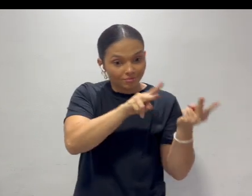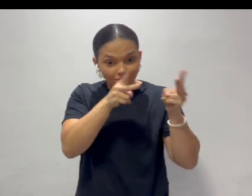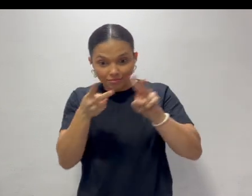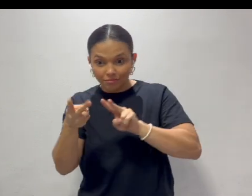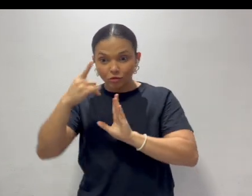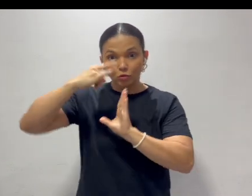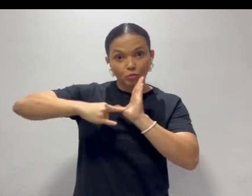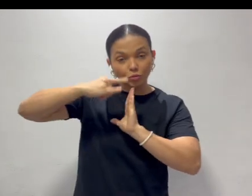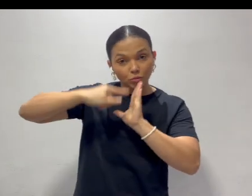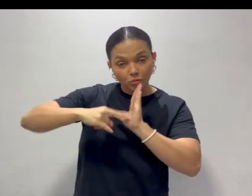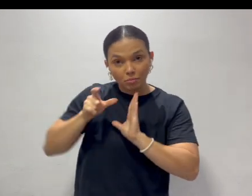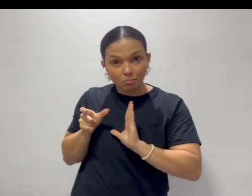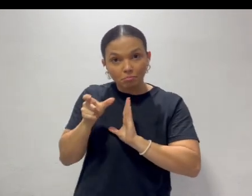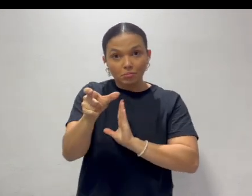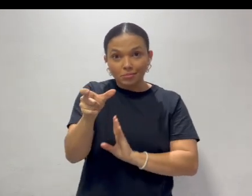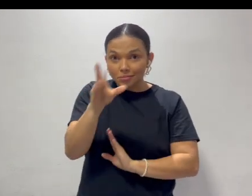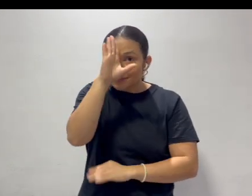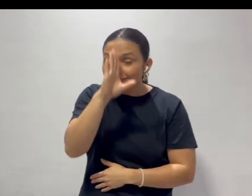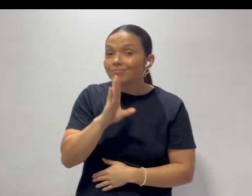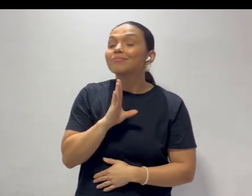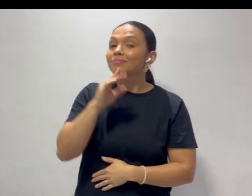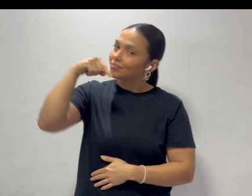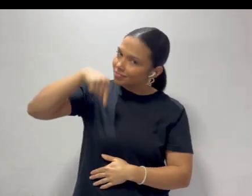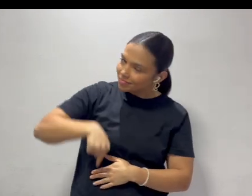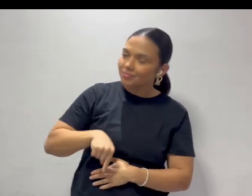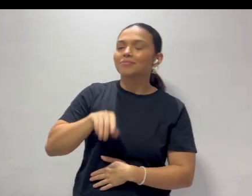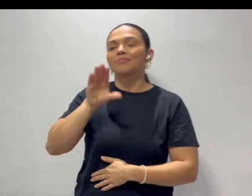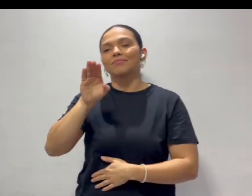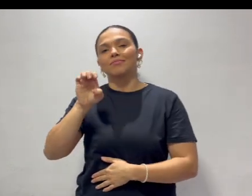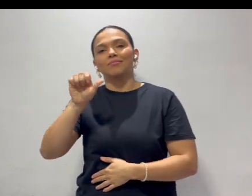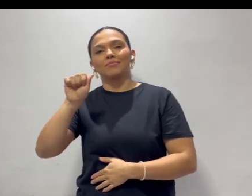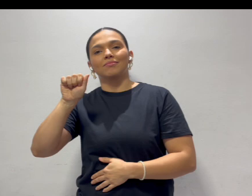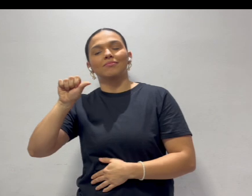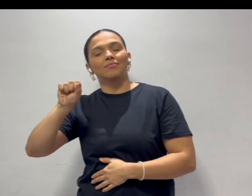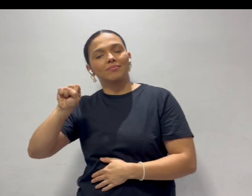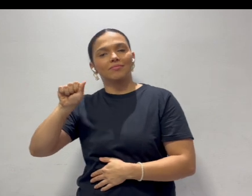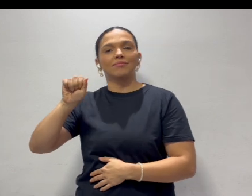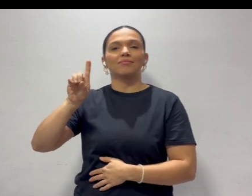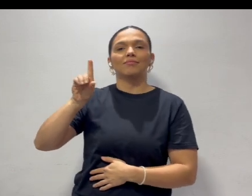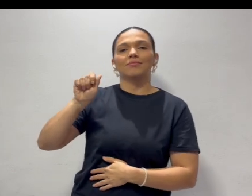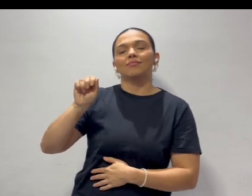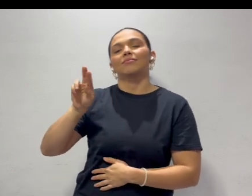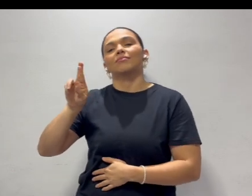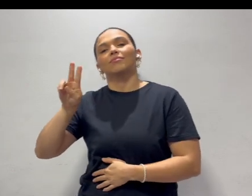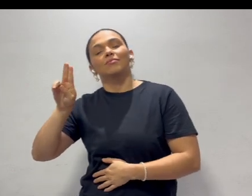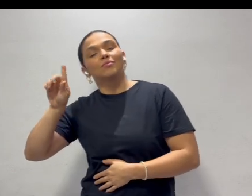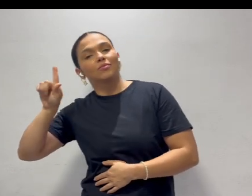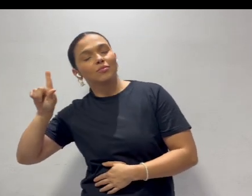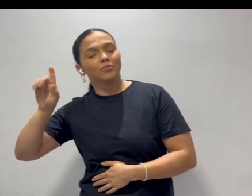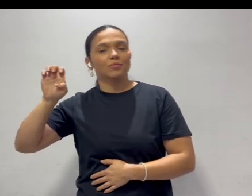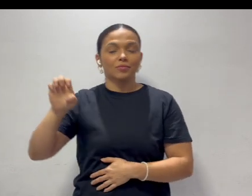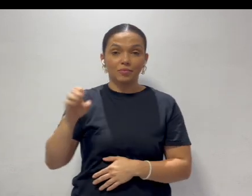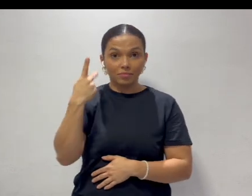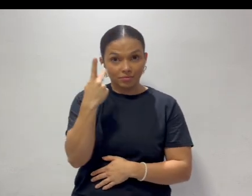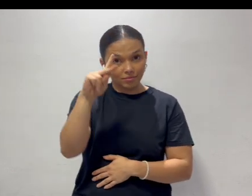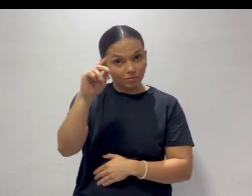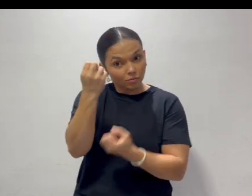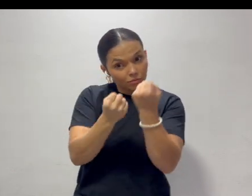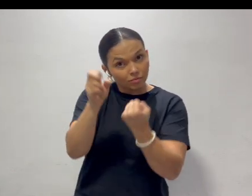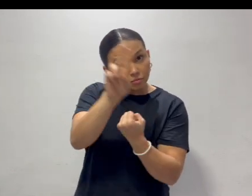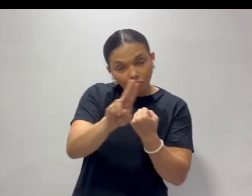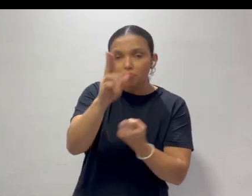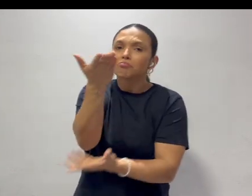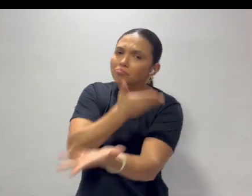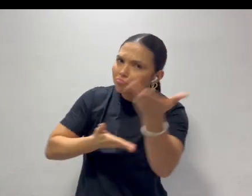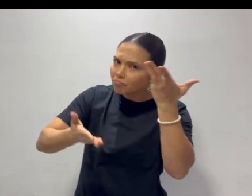a transferência grátis? Olha só. É aqui na Jeep Daruge do Ceasa. Vai fazer um bom negócio, com certeza. Não vamos perder venda de jeito nenhum. E lembrando, o seu